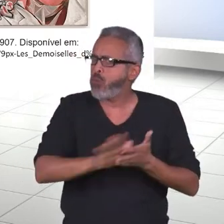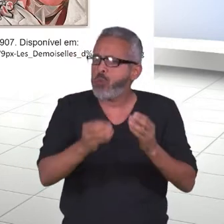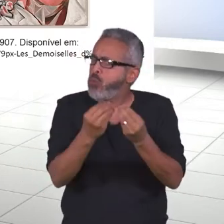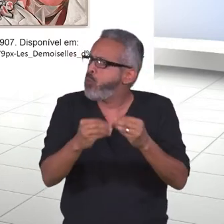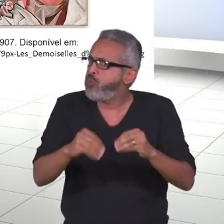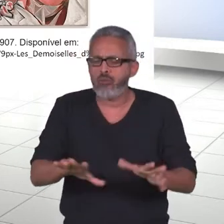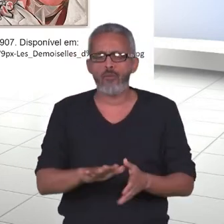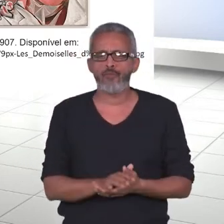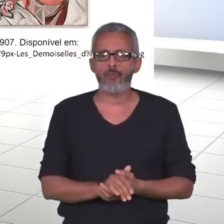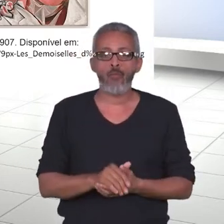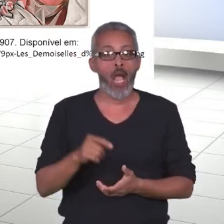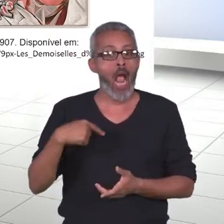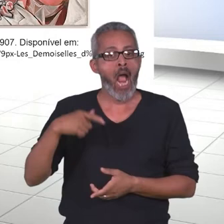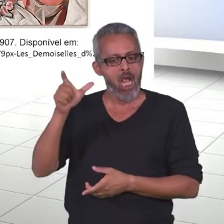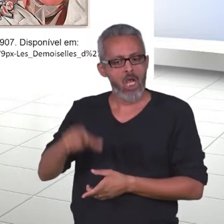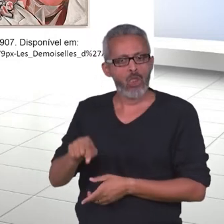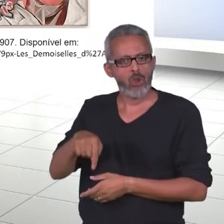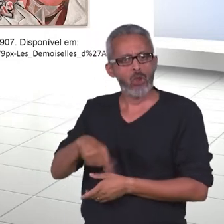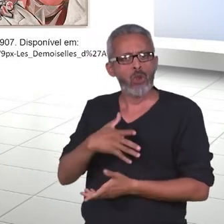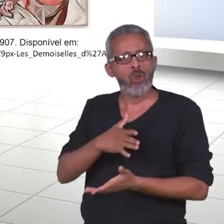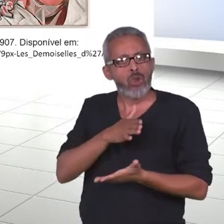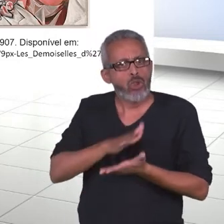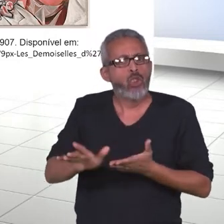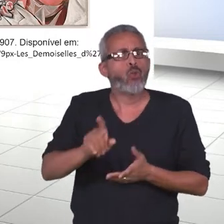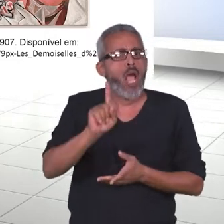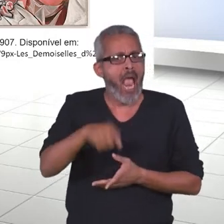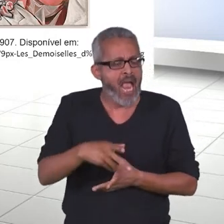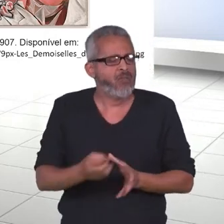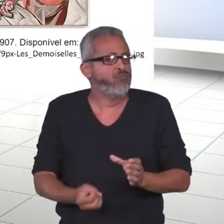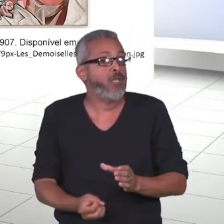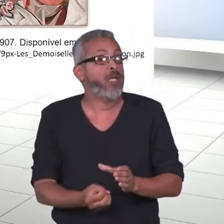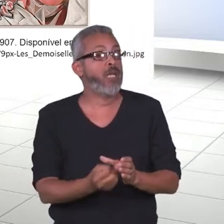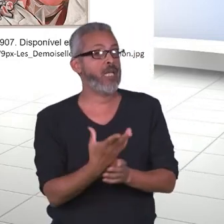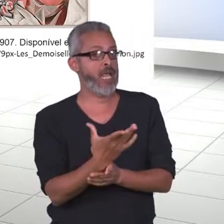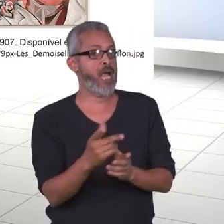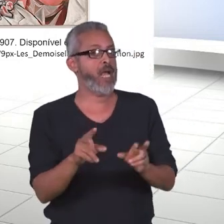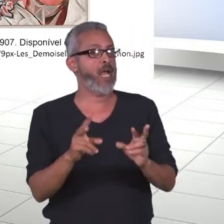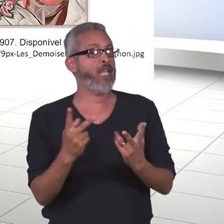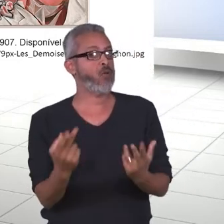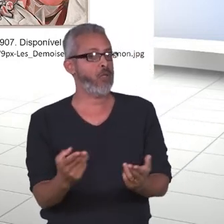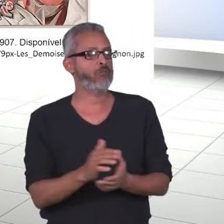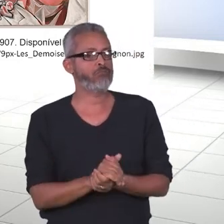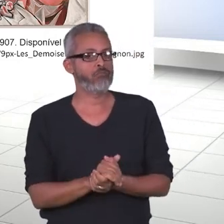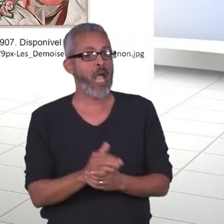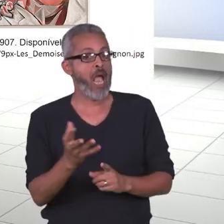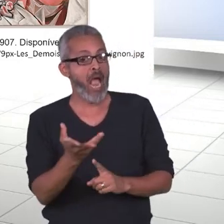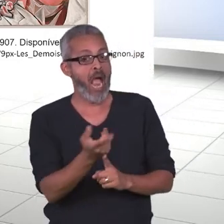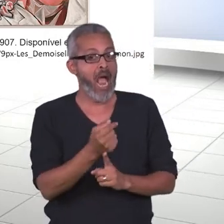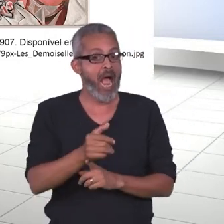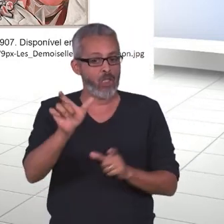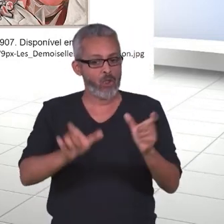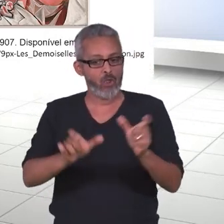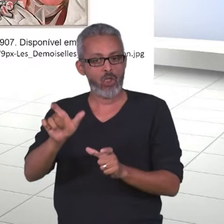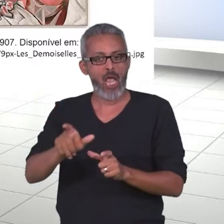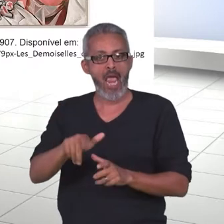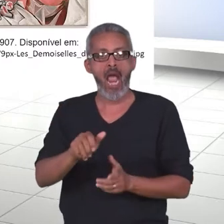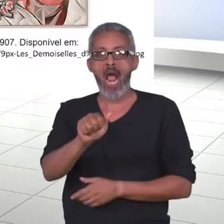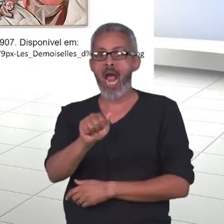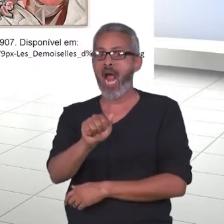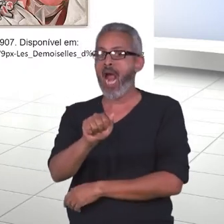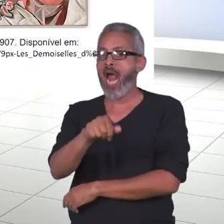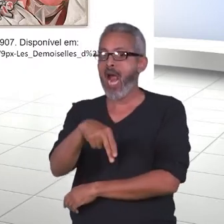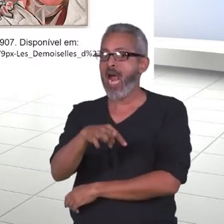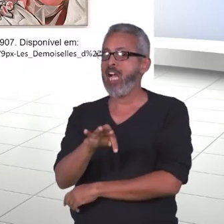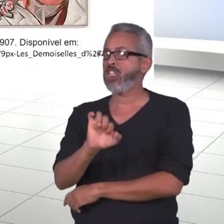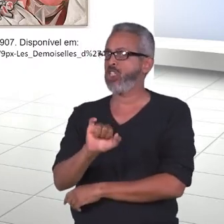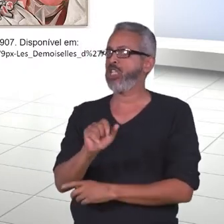Na famosa obra de Picasso, Les Demoiselles d'Avignon, ou As Senhoritas de Avignon, são retratadas 5